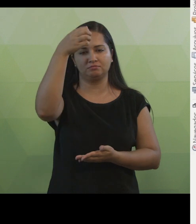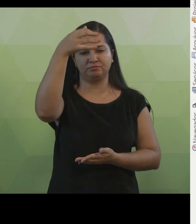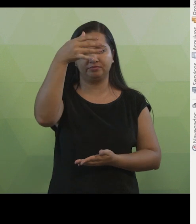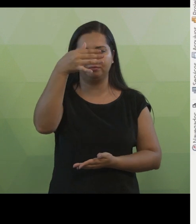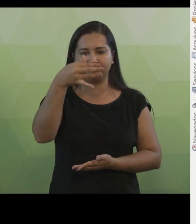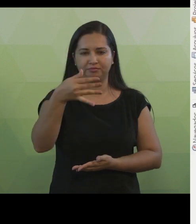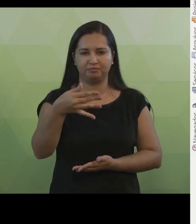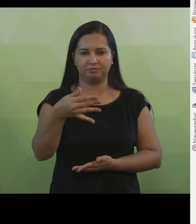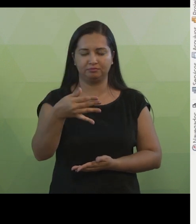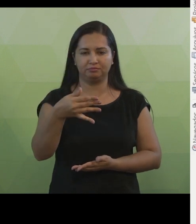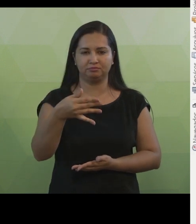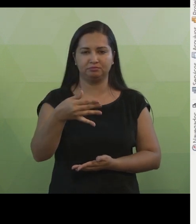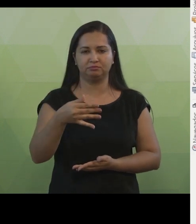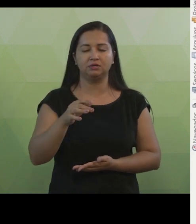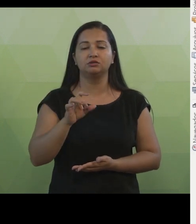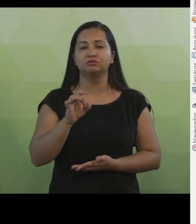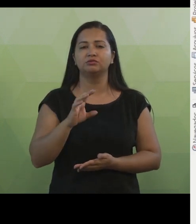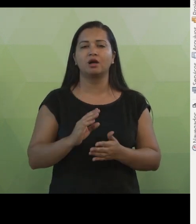Então, vou colocar caso 2.